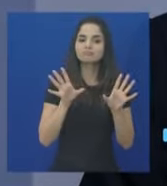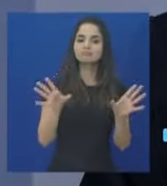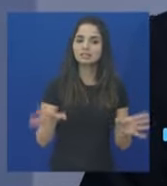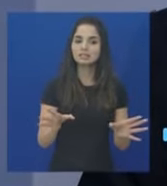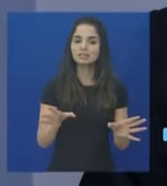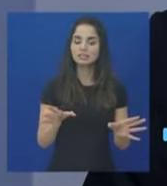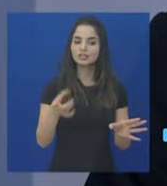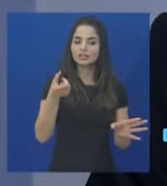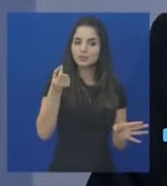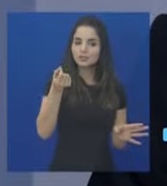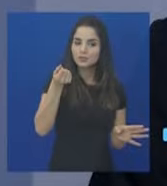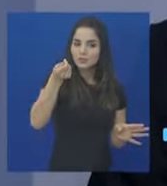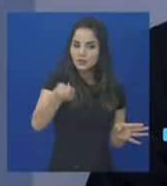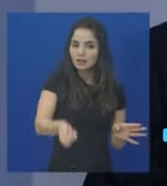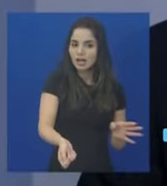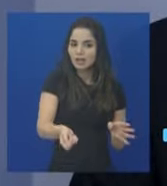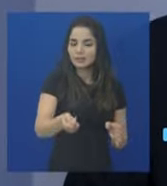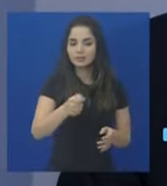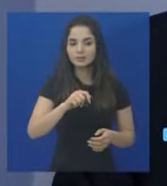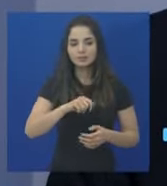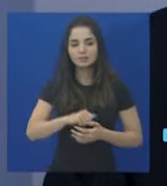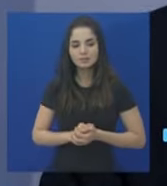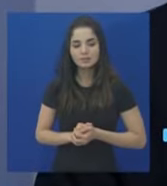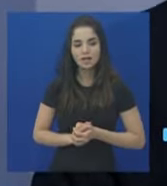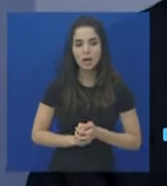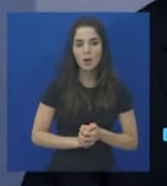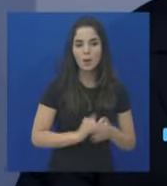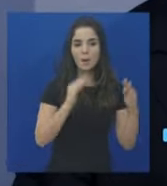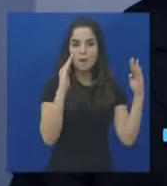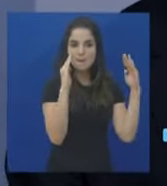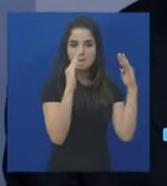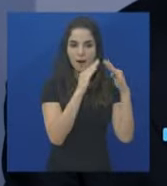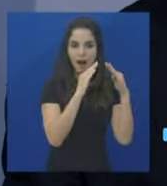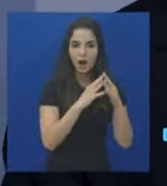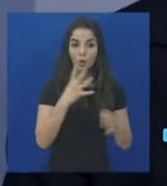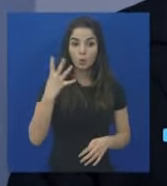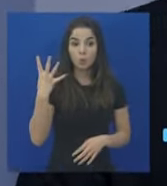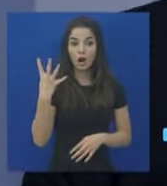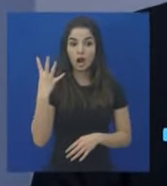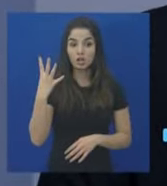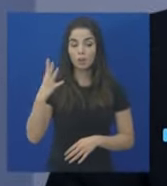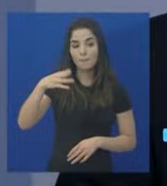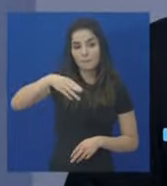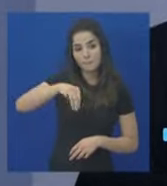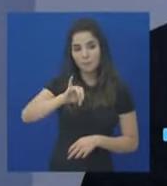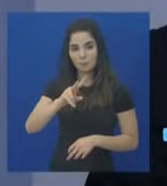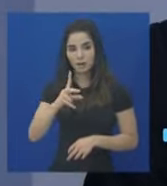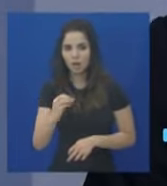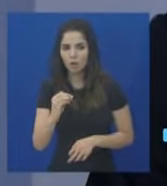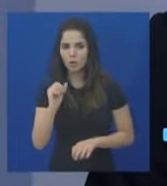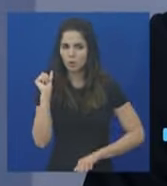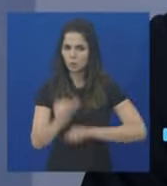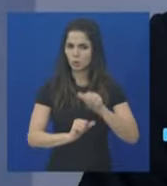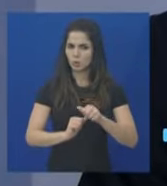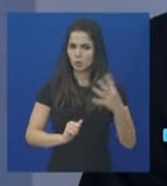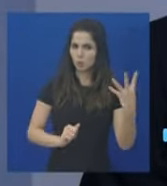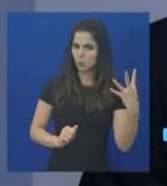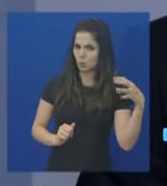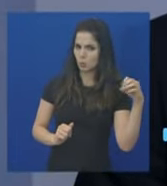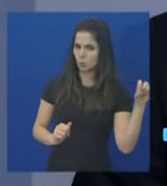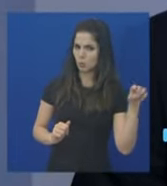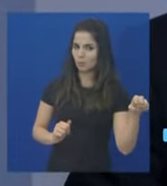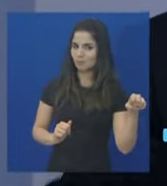valor. Com o lançamento de um valor, de um prédio que vale 4 milhões de reais por 400 mil reais, ele paga menos